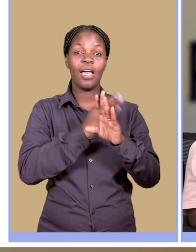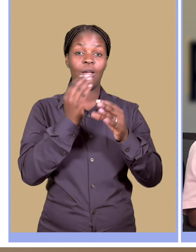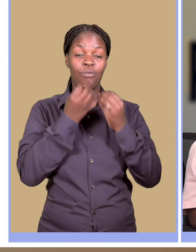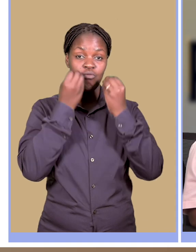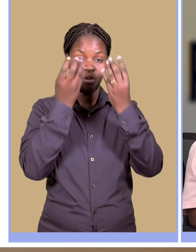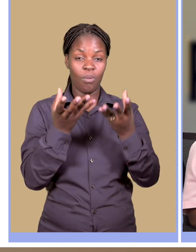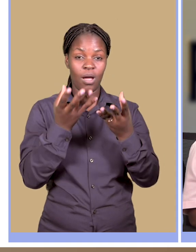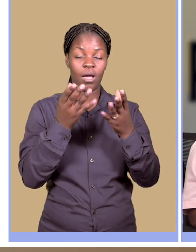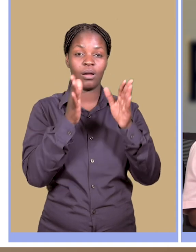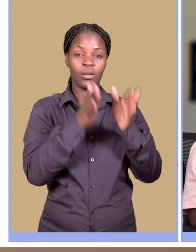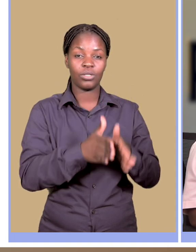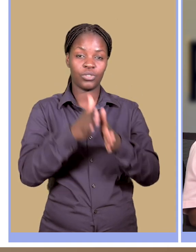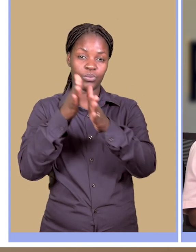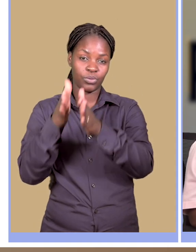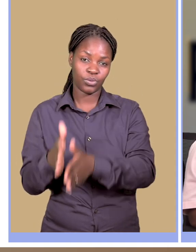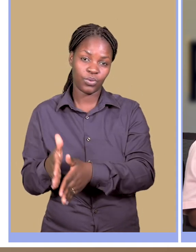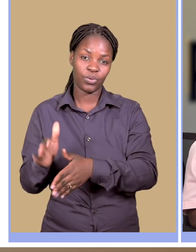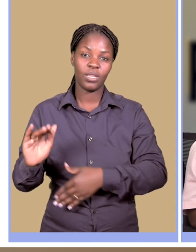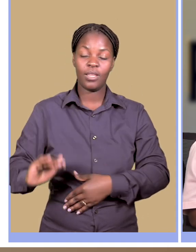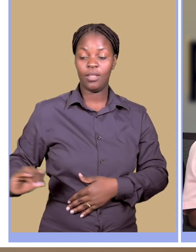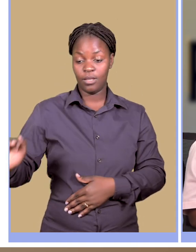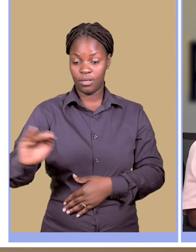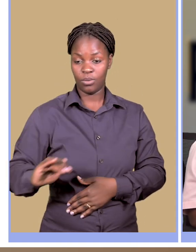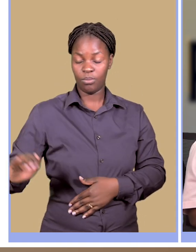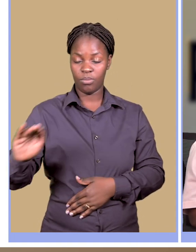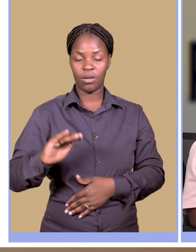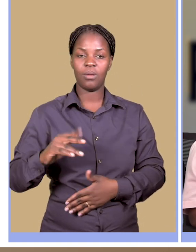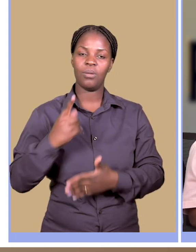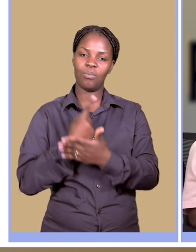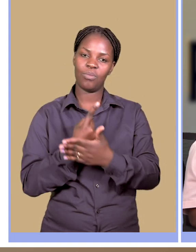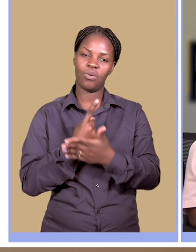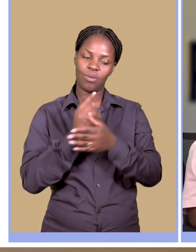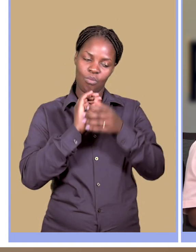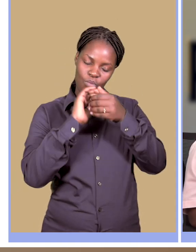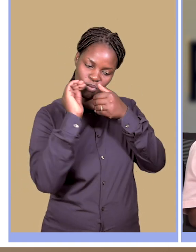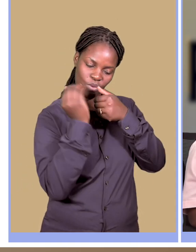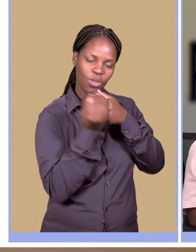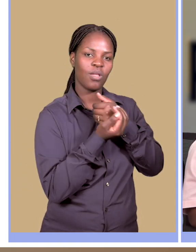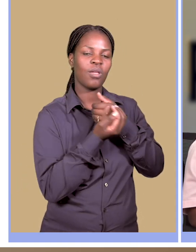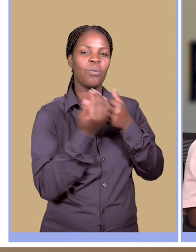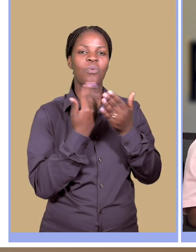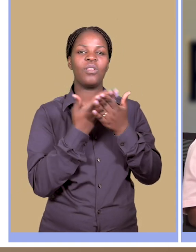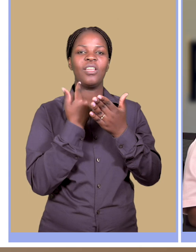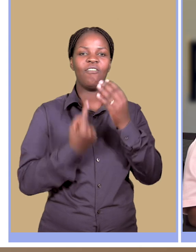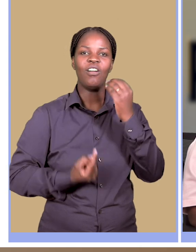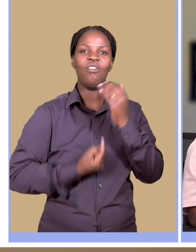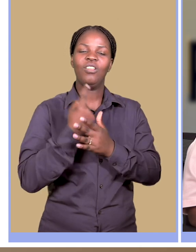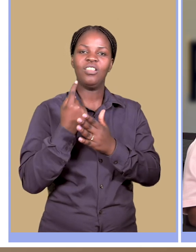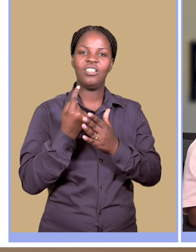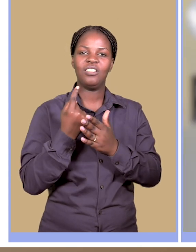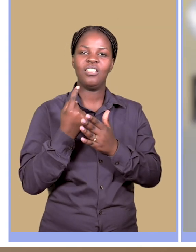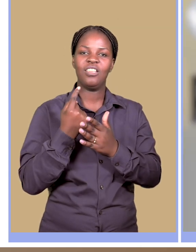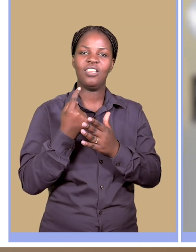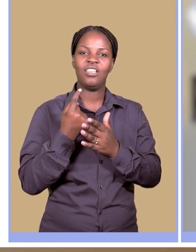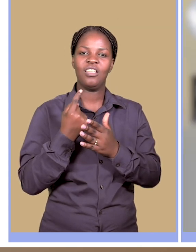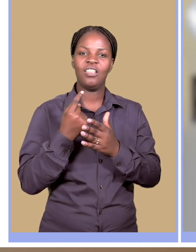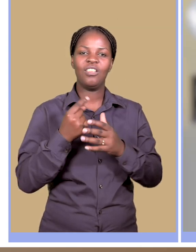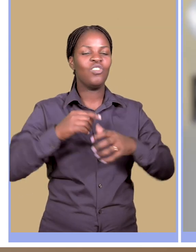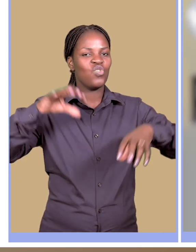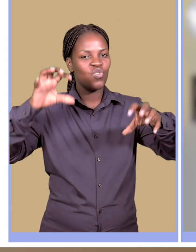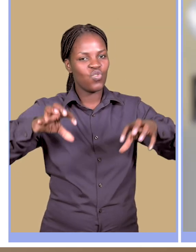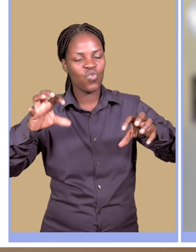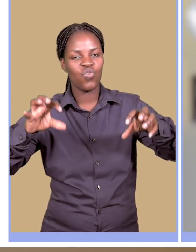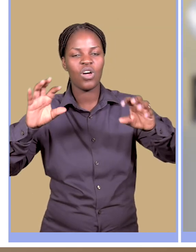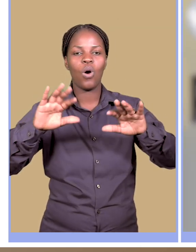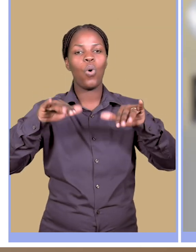que a população ou essas zonas devem estar precavidas porque haverá uma mudança, não